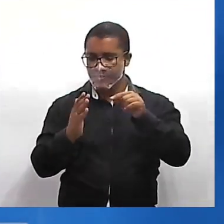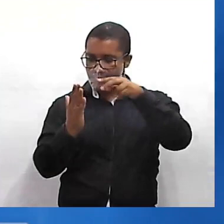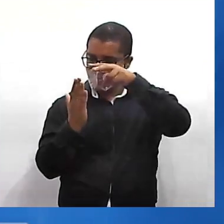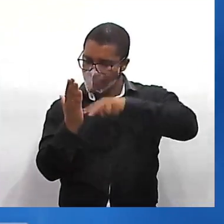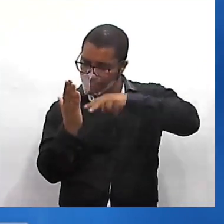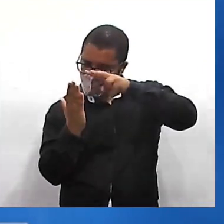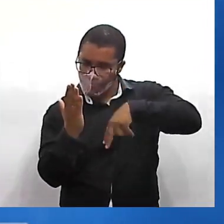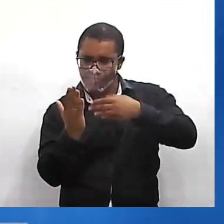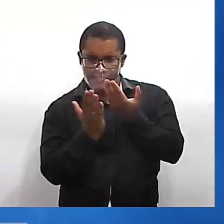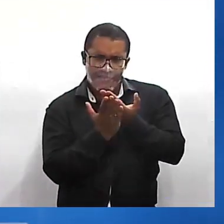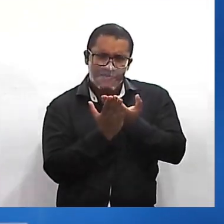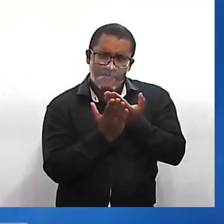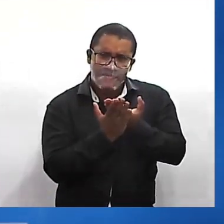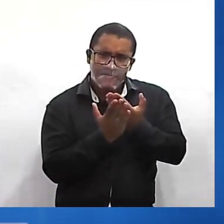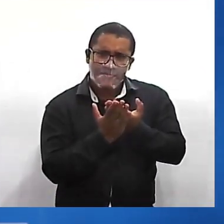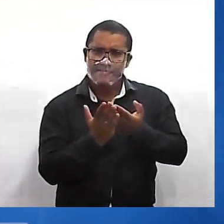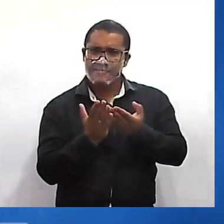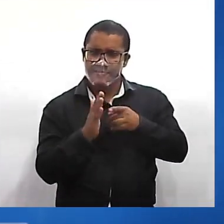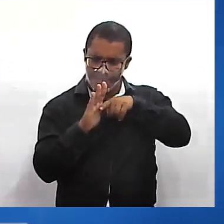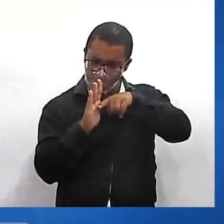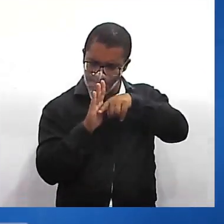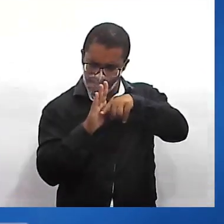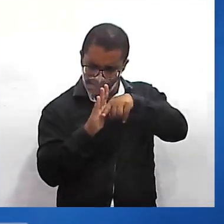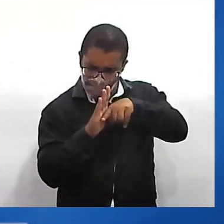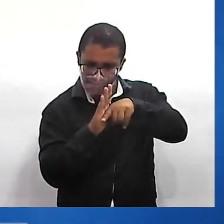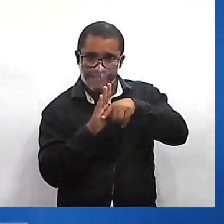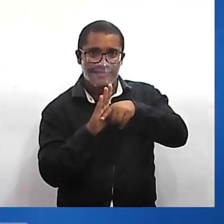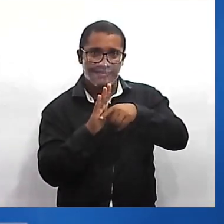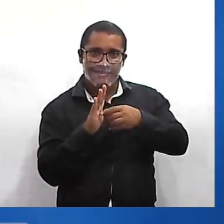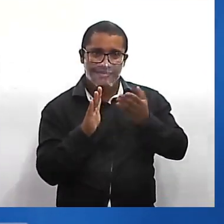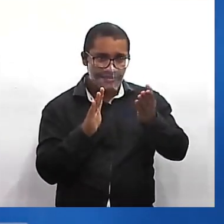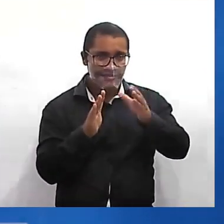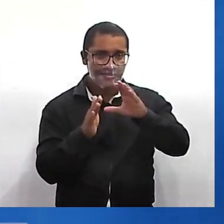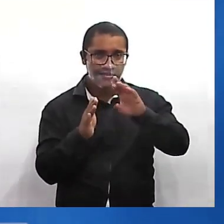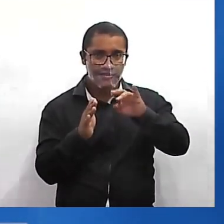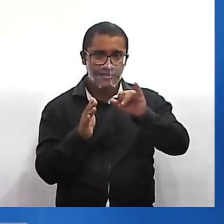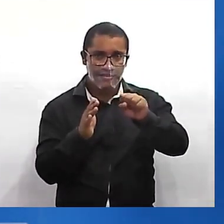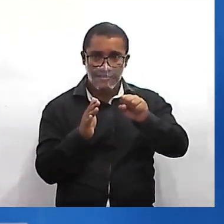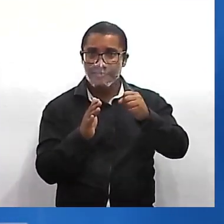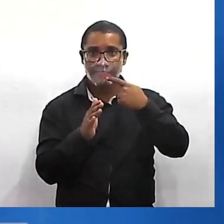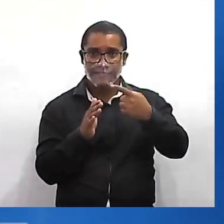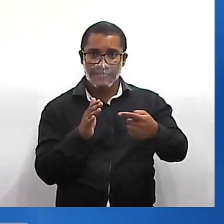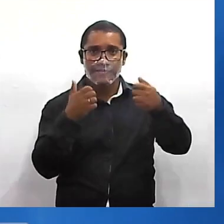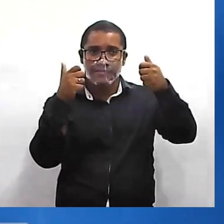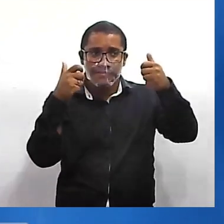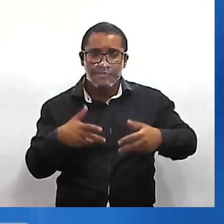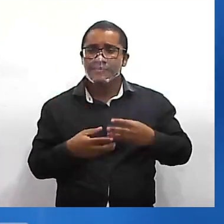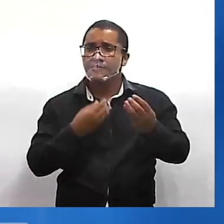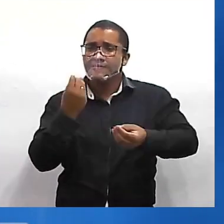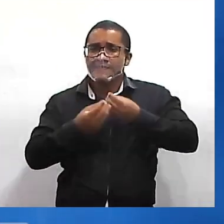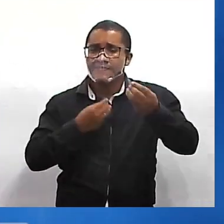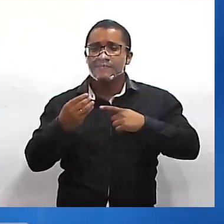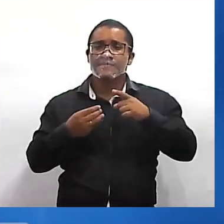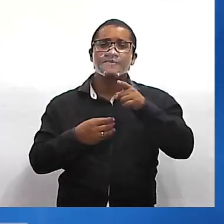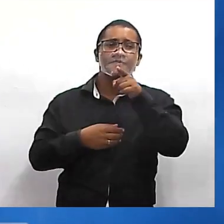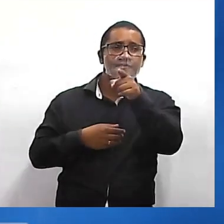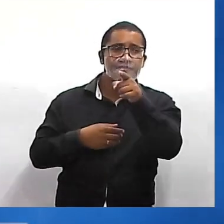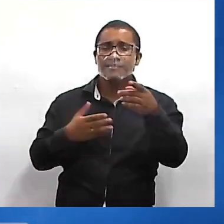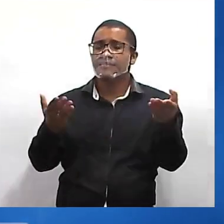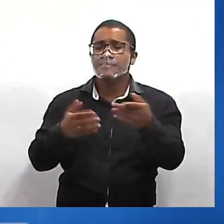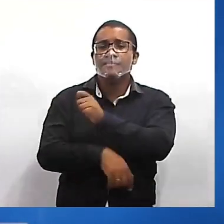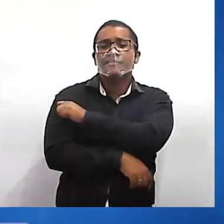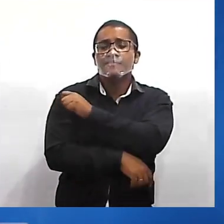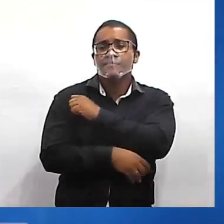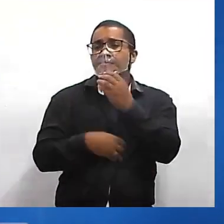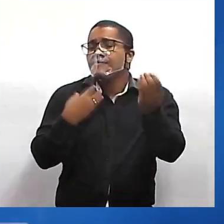né, estudar, esmiuçar. Cris falou aqui agora há pouco sobre perguntando se você aí, estudante, como é